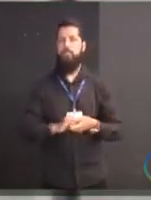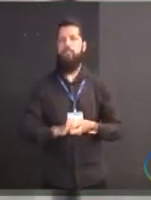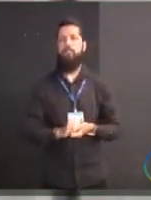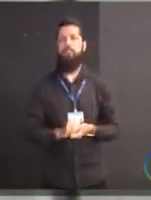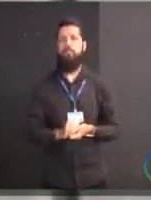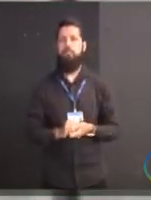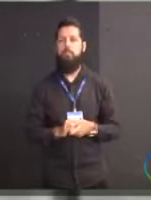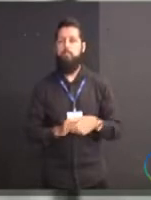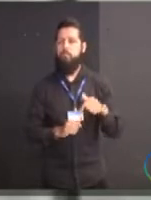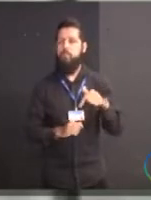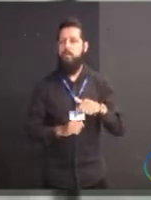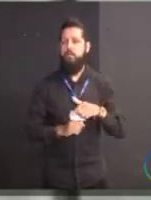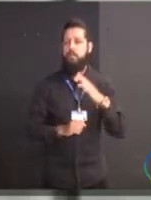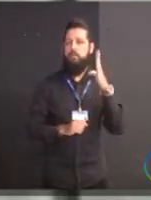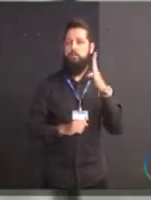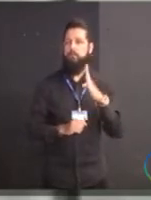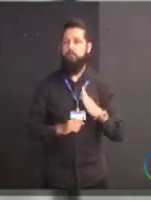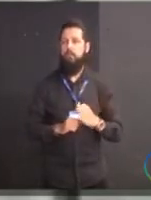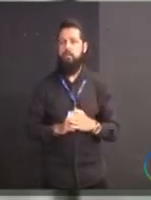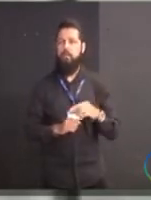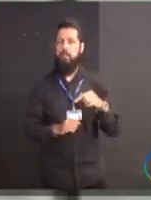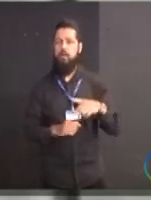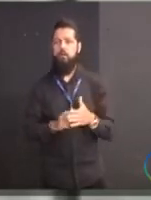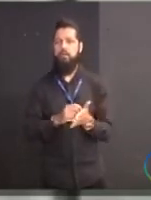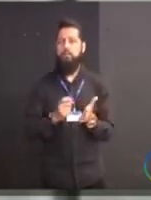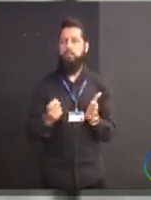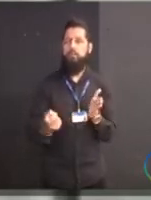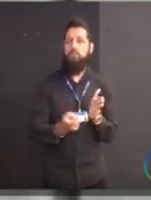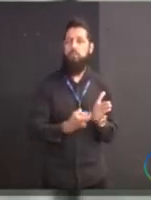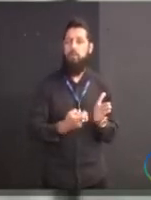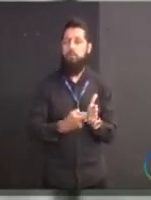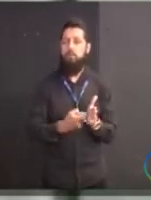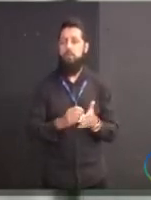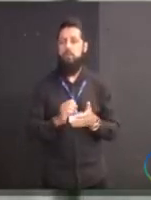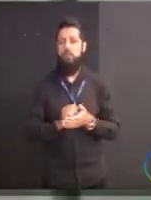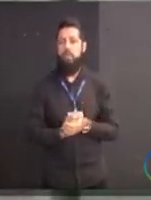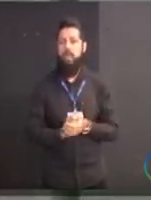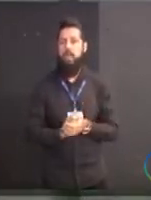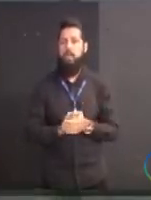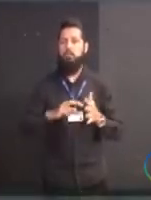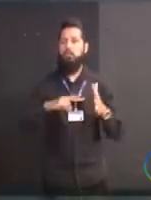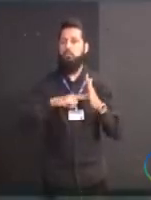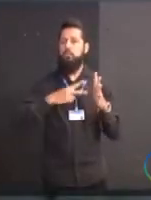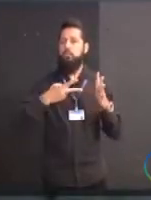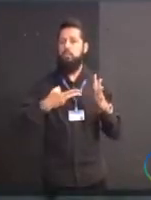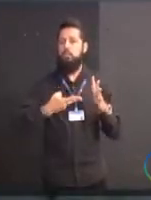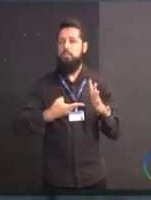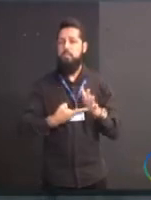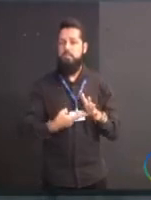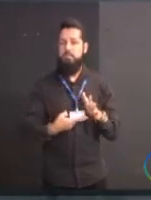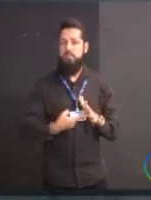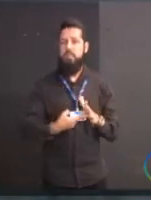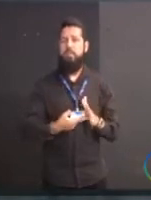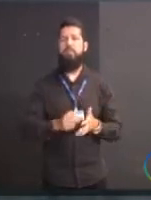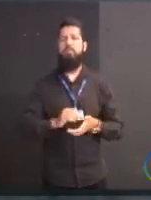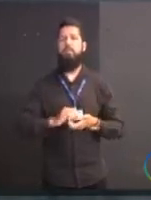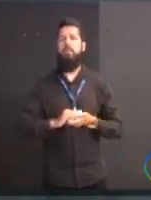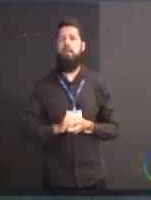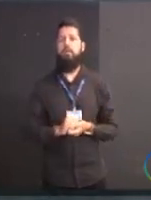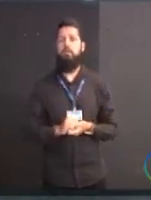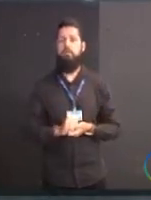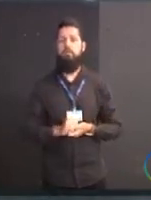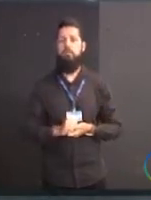Brasil foi assinalado um papel muito significativo na chamada Era do Espírito, a que